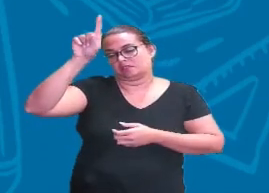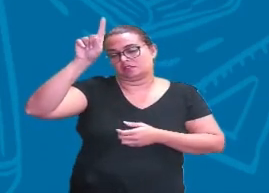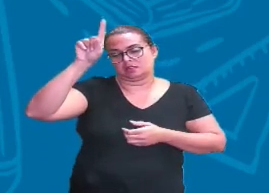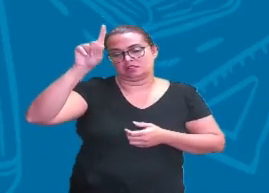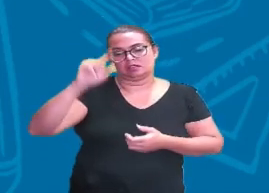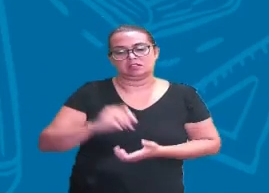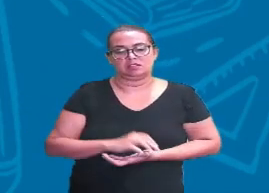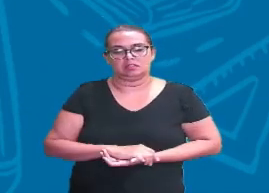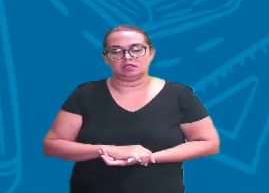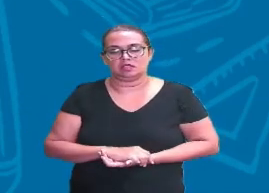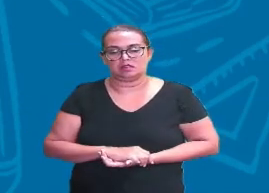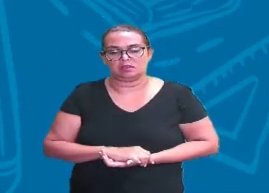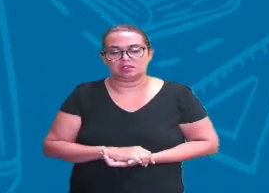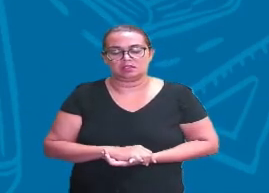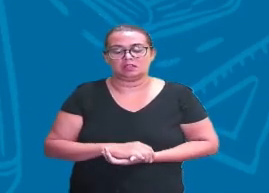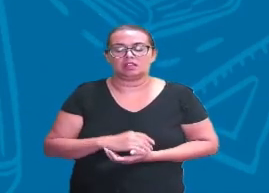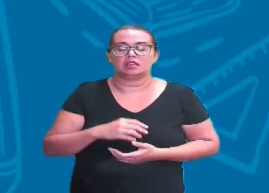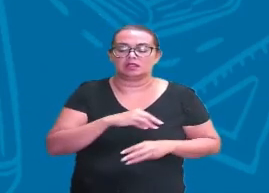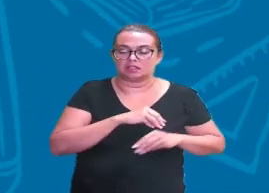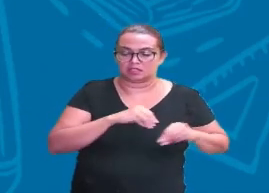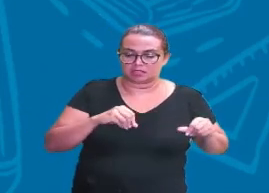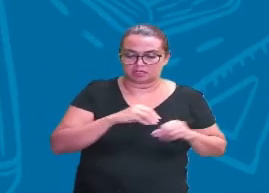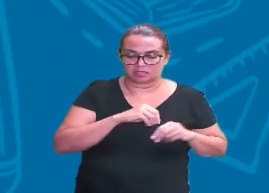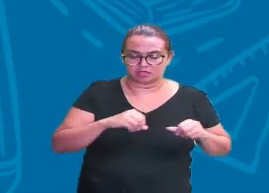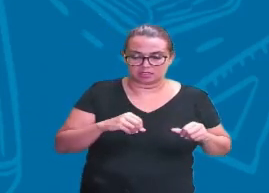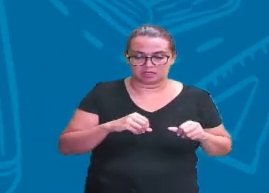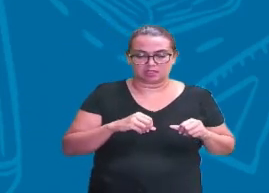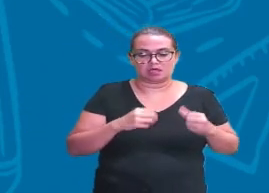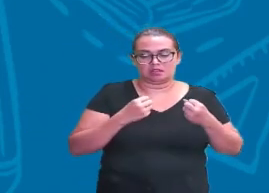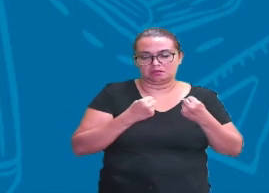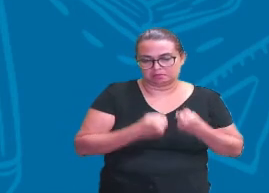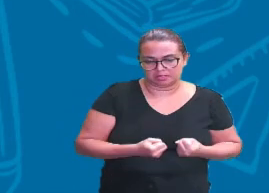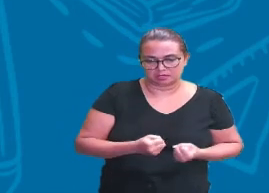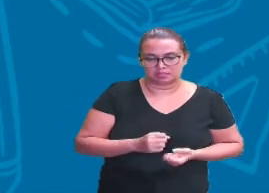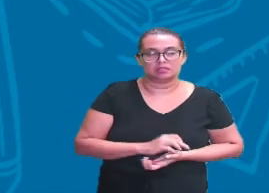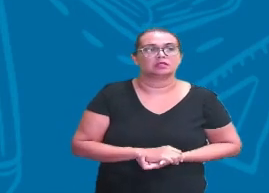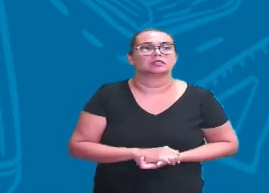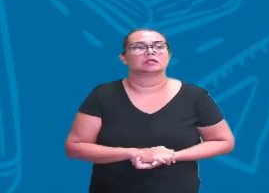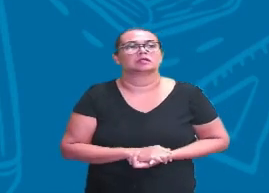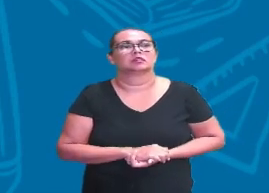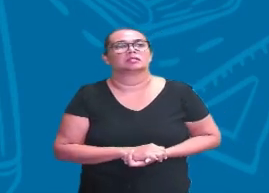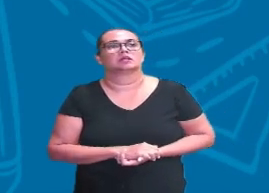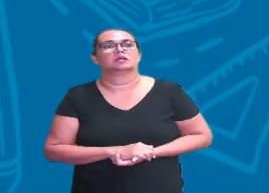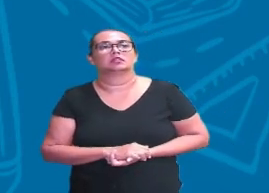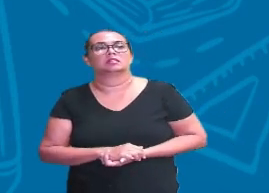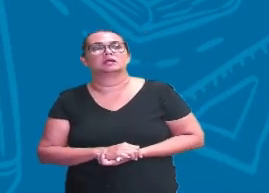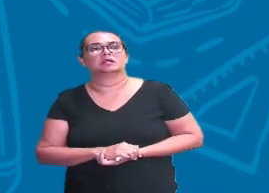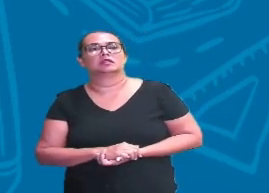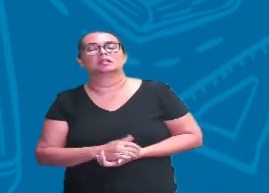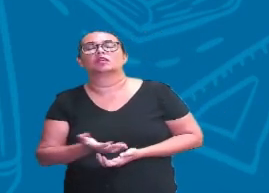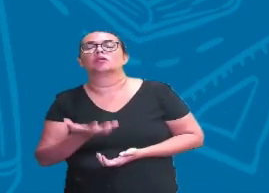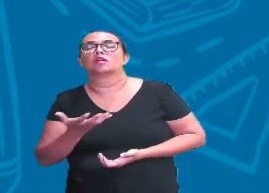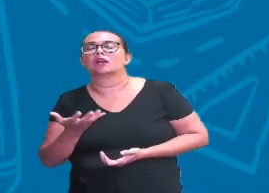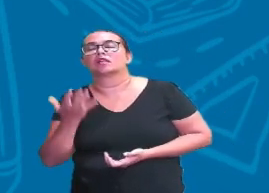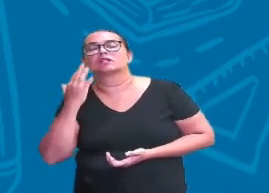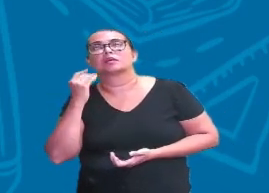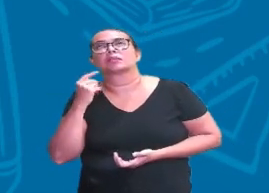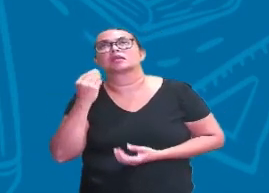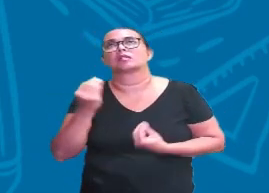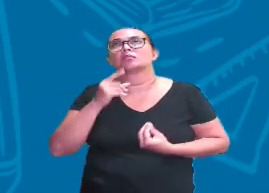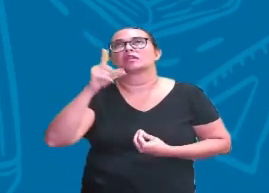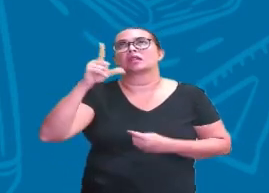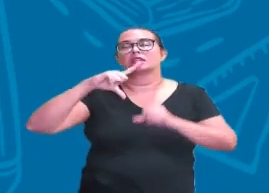do que na Terra. Então, se você quer assim, eu quero saber o meu peso na Lua, basta você multiplicar a